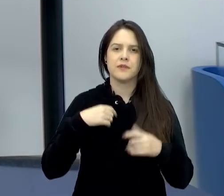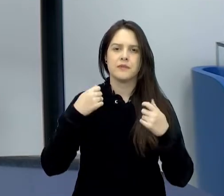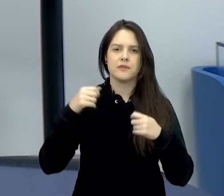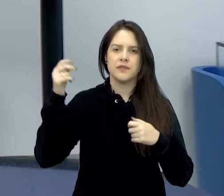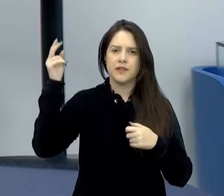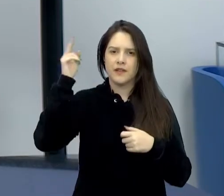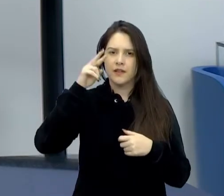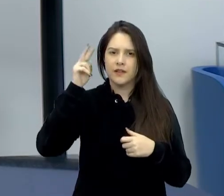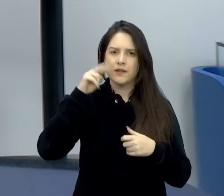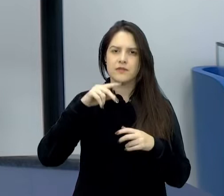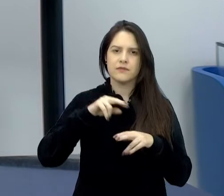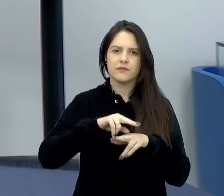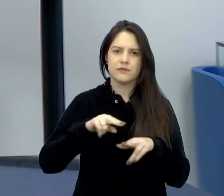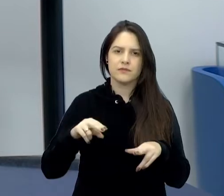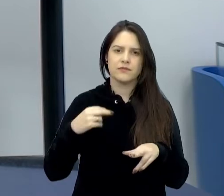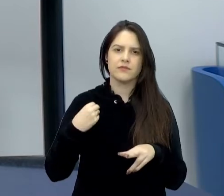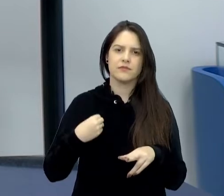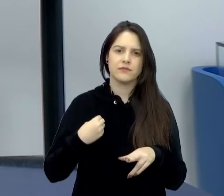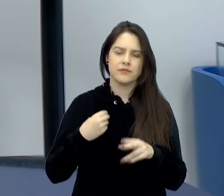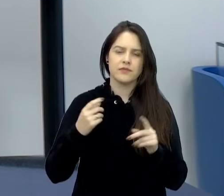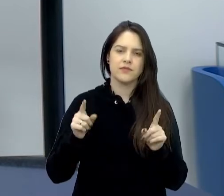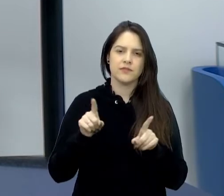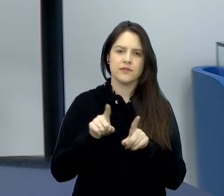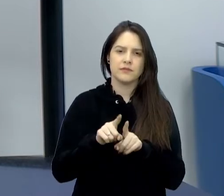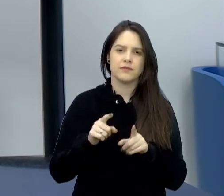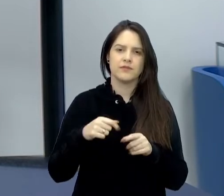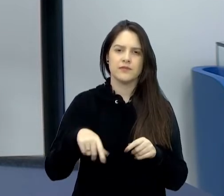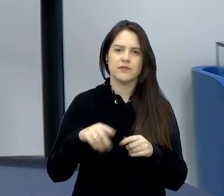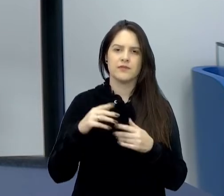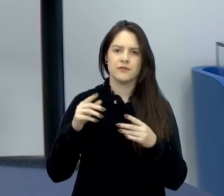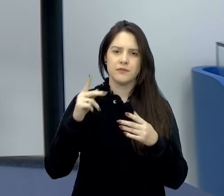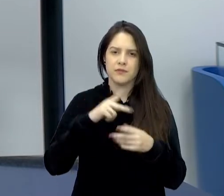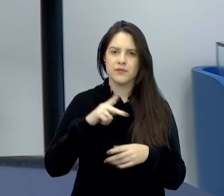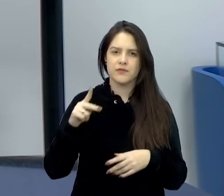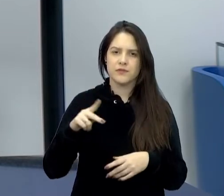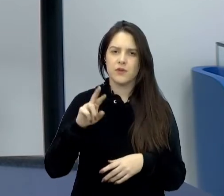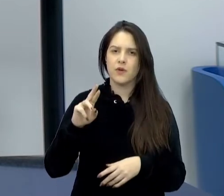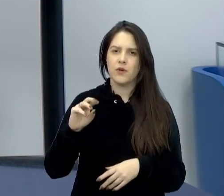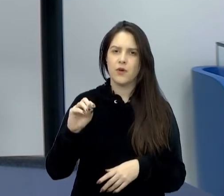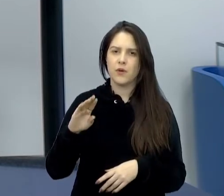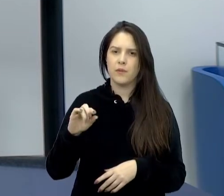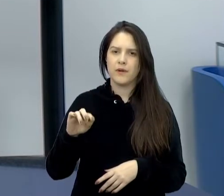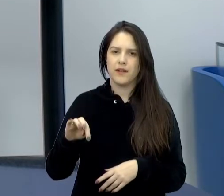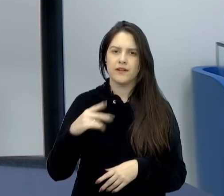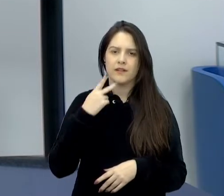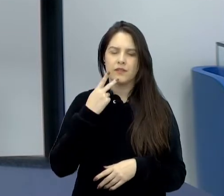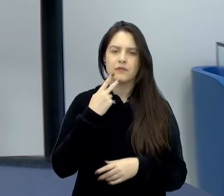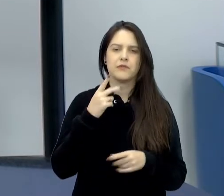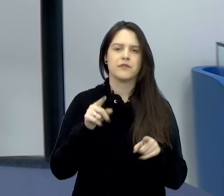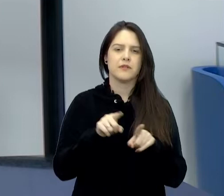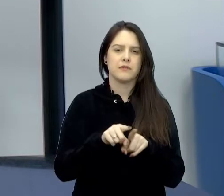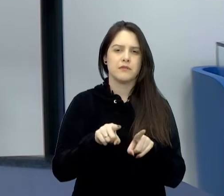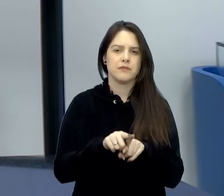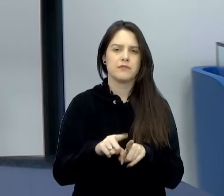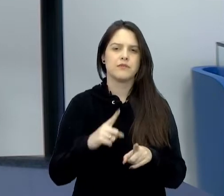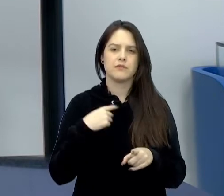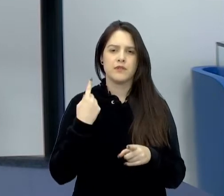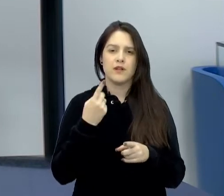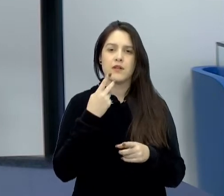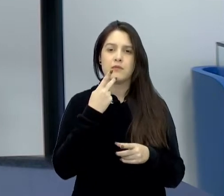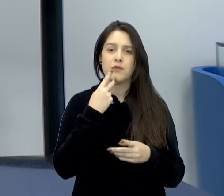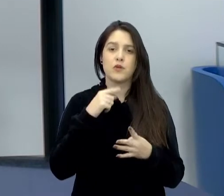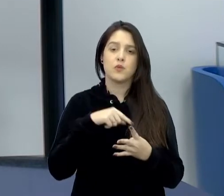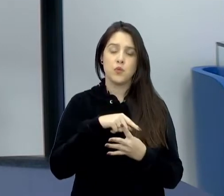empreendedorismo, da professora Viviane, fenômenos físicos e gráficos, da professora Fernanda, influência na mídia na vida dos jovens. Nós somos